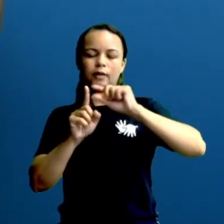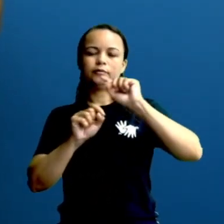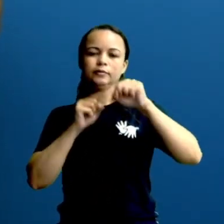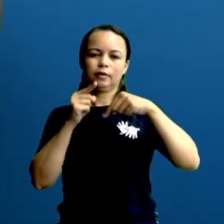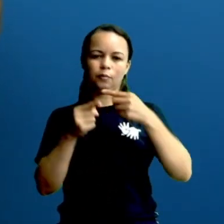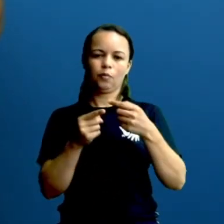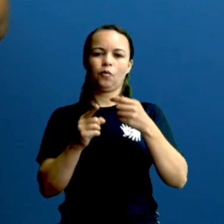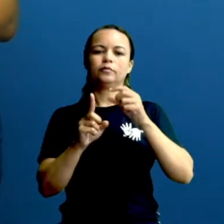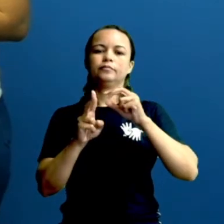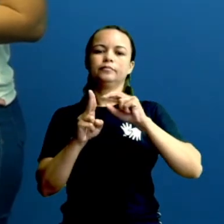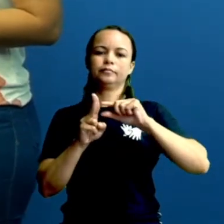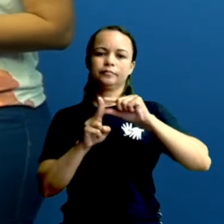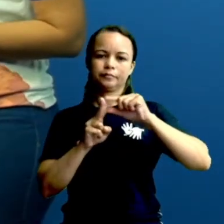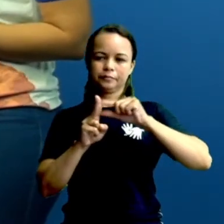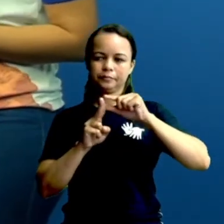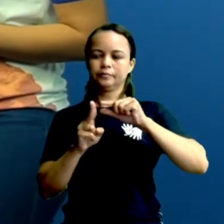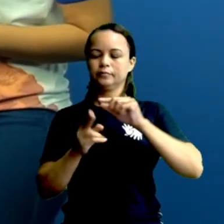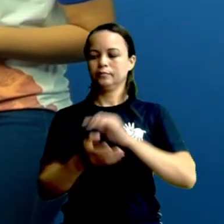as dezenas, tá?